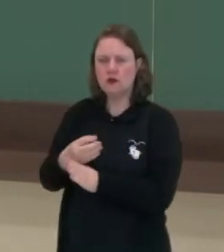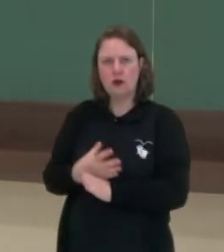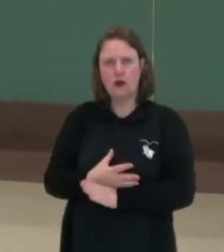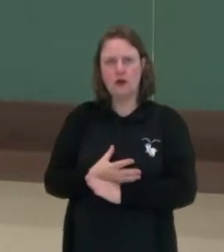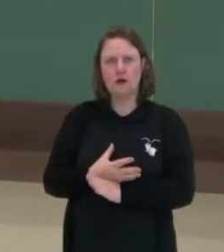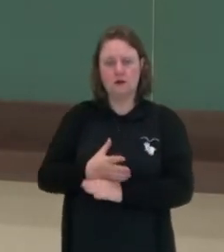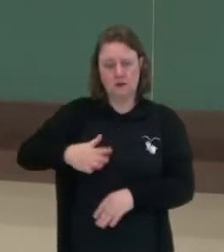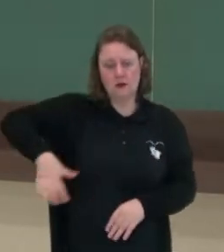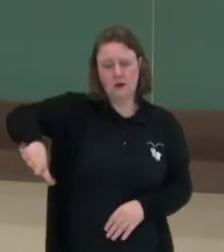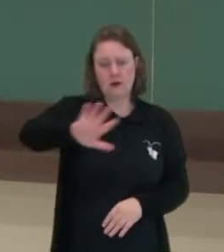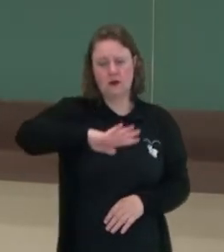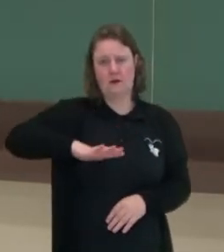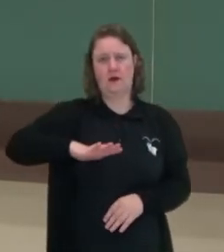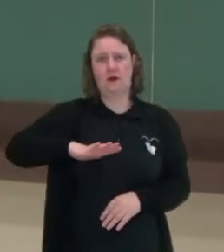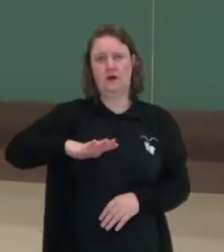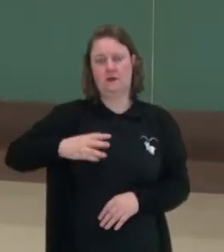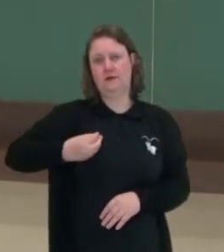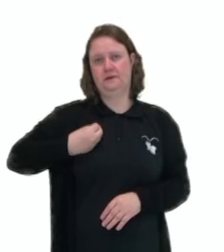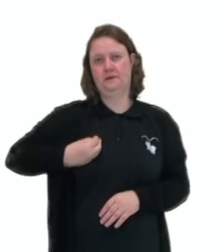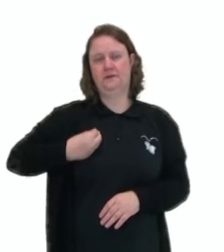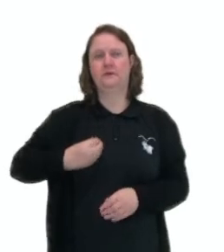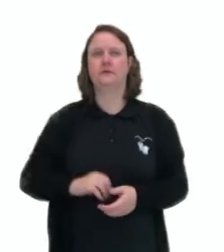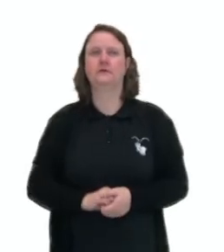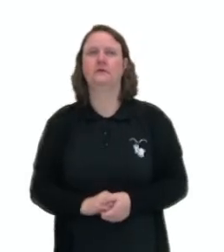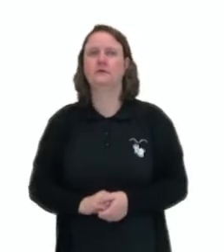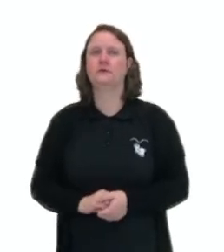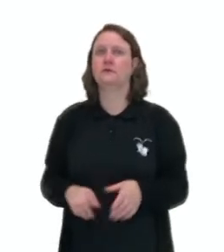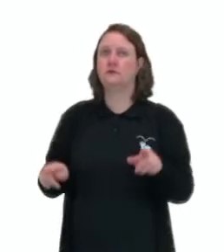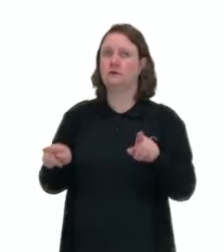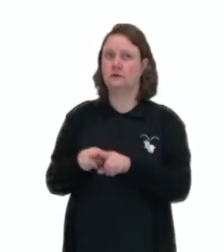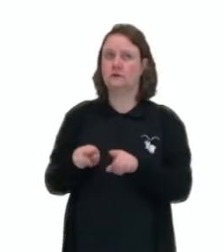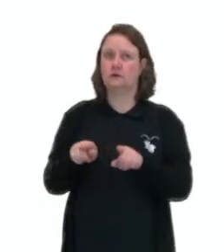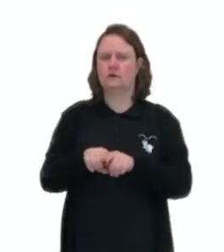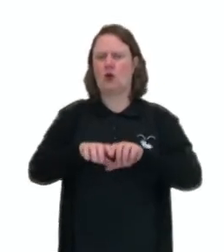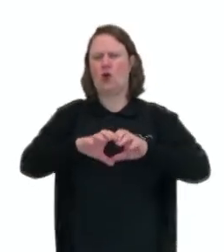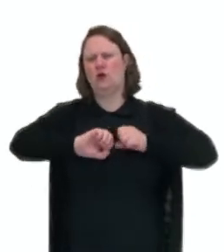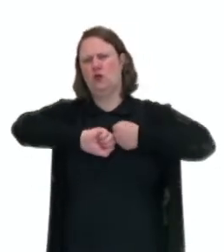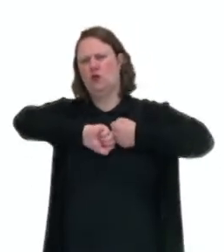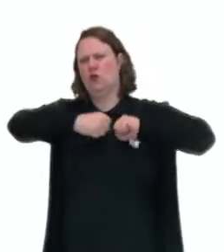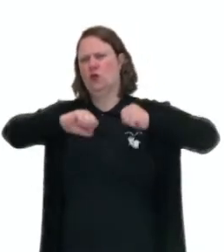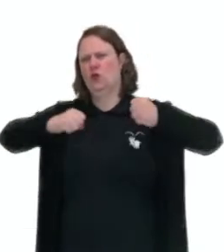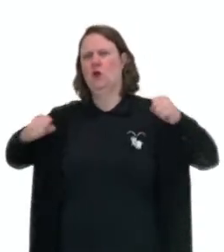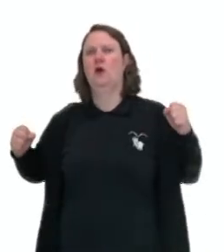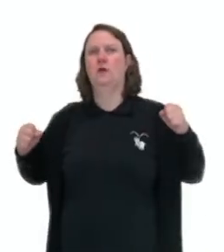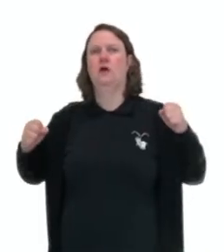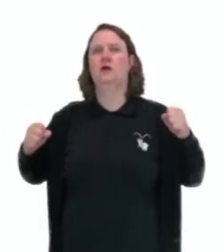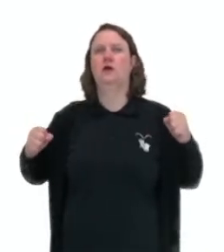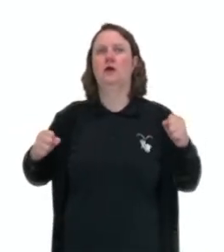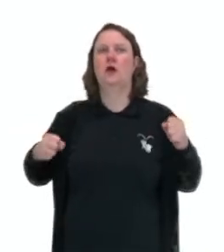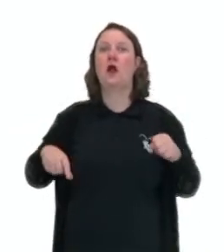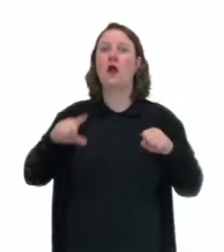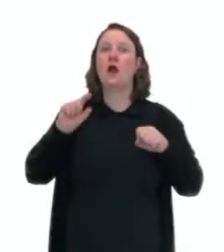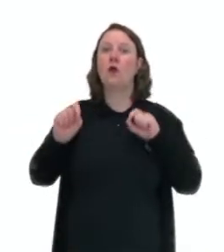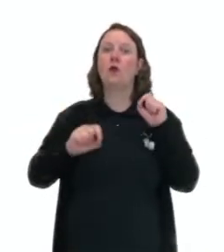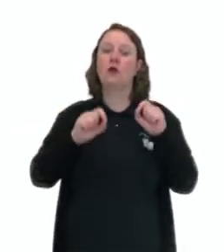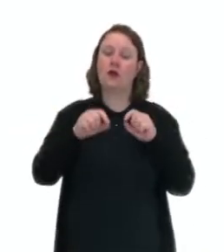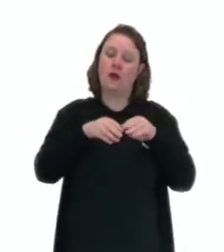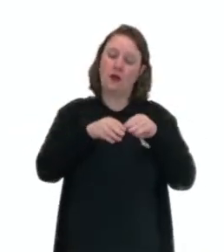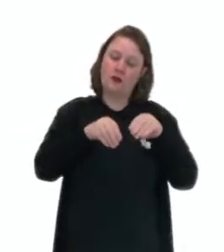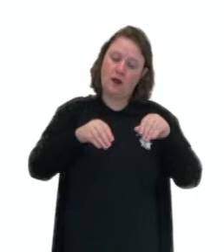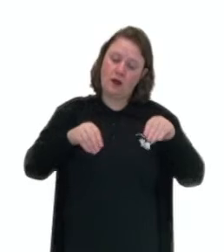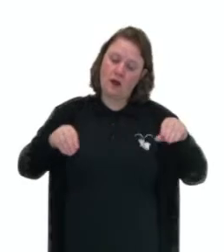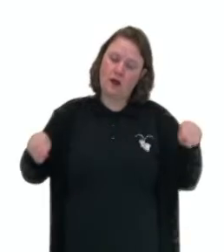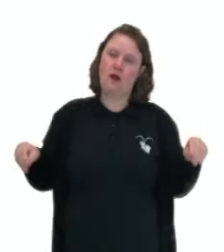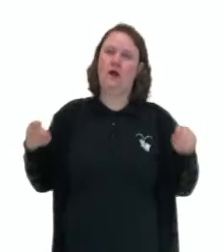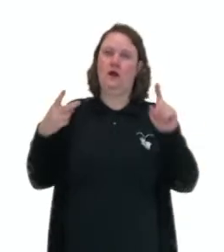cerca. Trata-se então este espiral de uma gigantesca escultura de terraplanagem feita